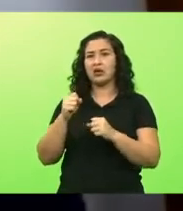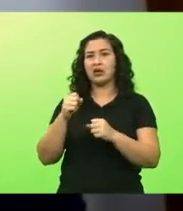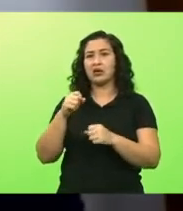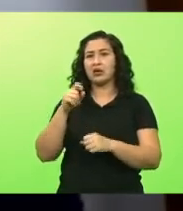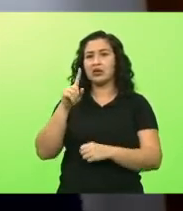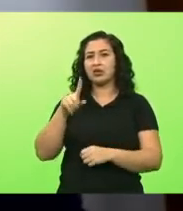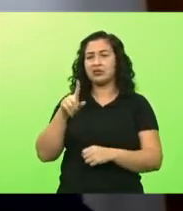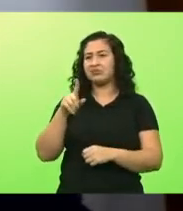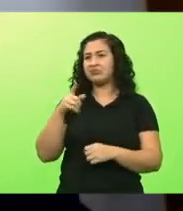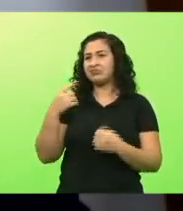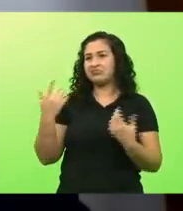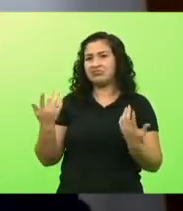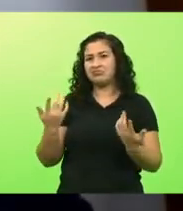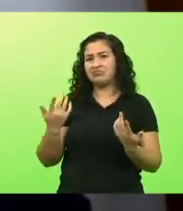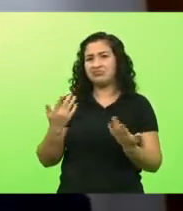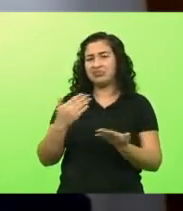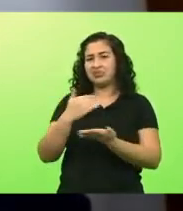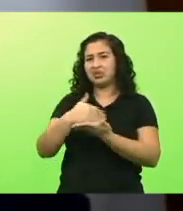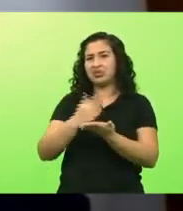de fazer um desenho,